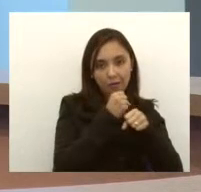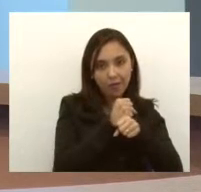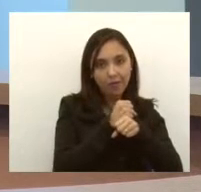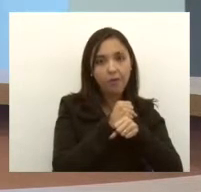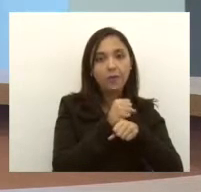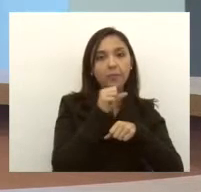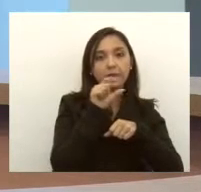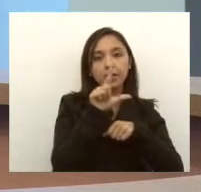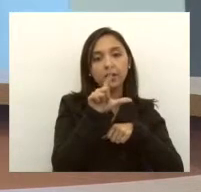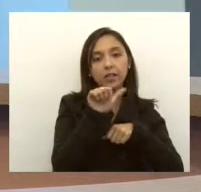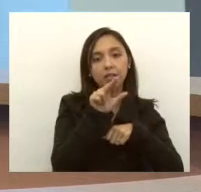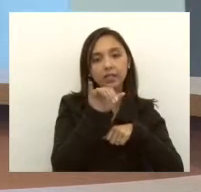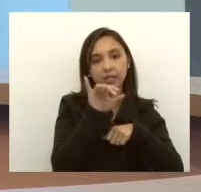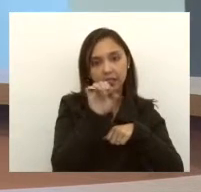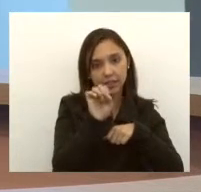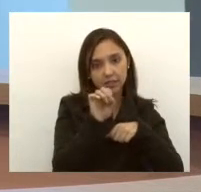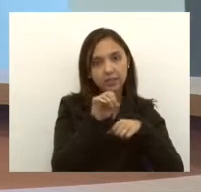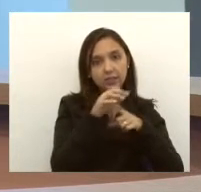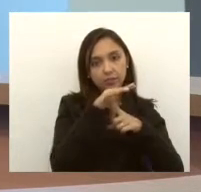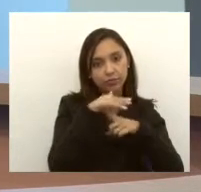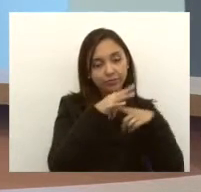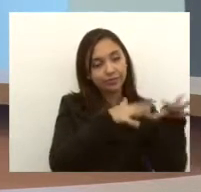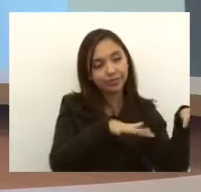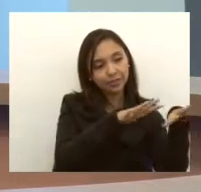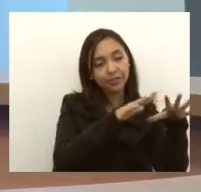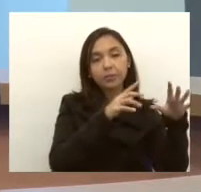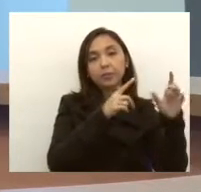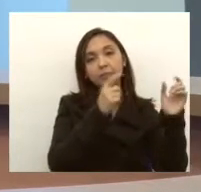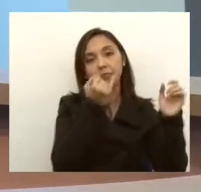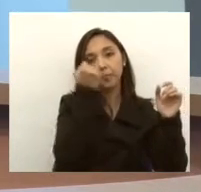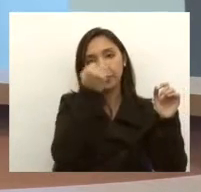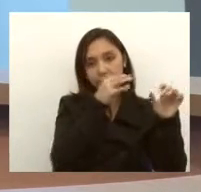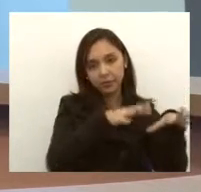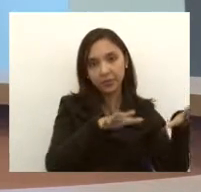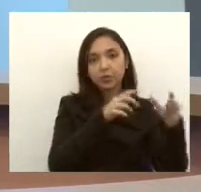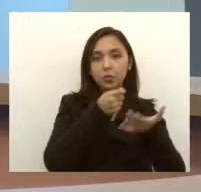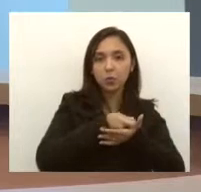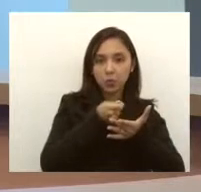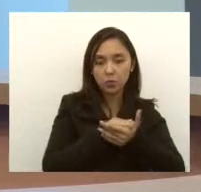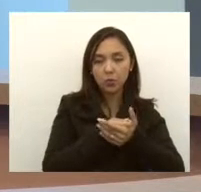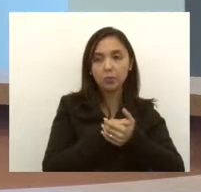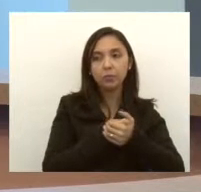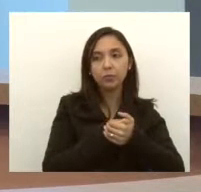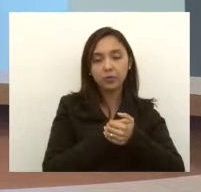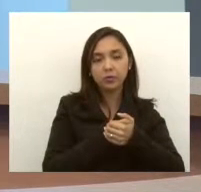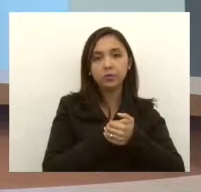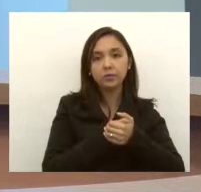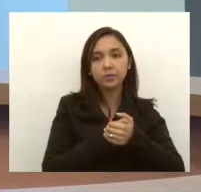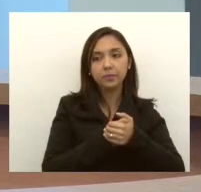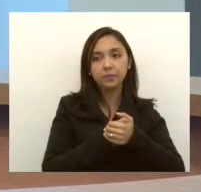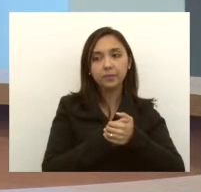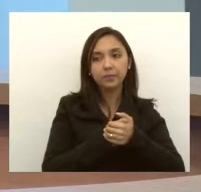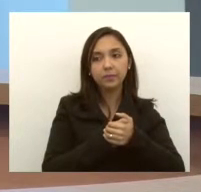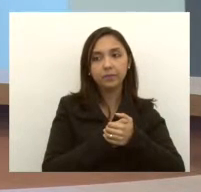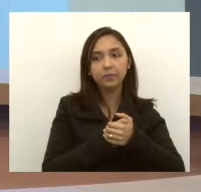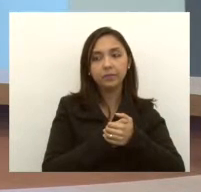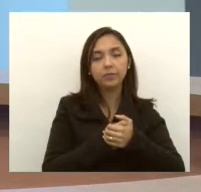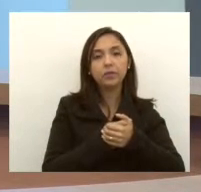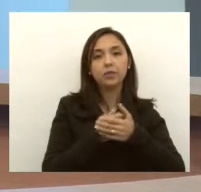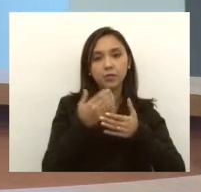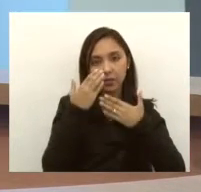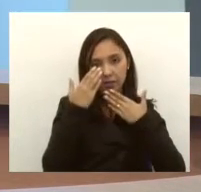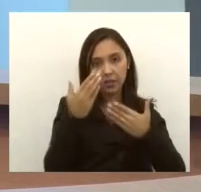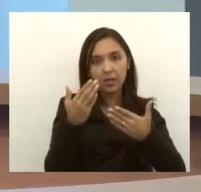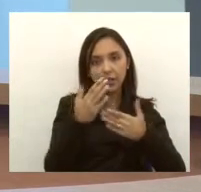Jardim Lenise, que vai ser muito importante para o pessoal daquela região. Estarei cobrando o secretário sobre isso também. Tá bom? Gostaria